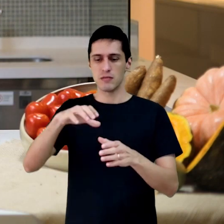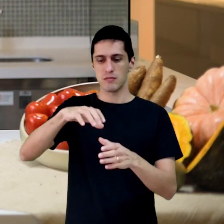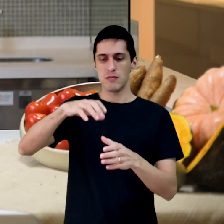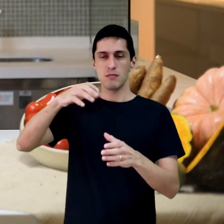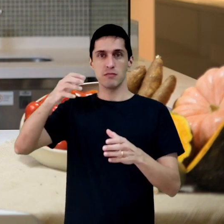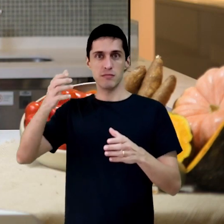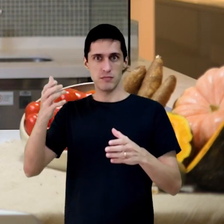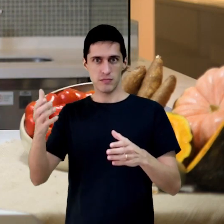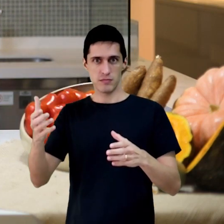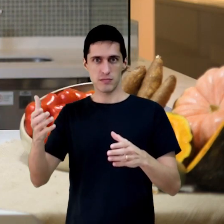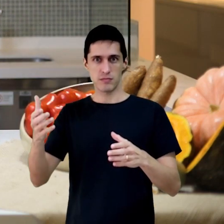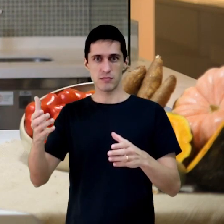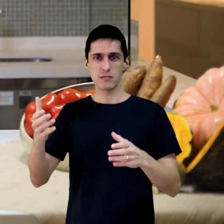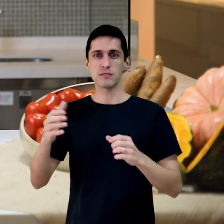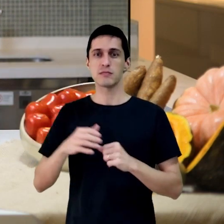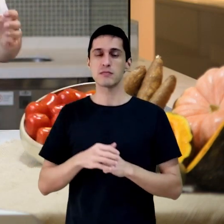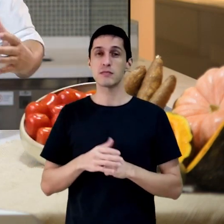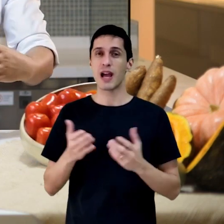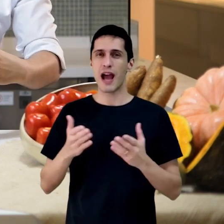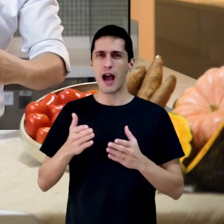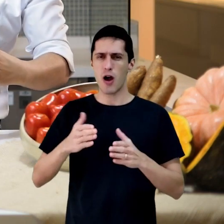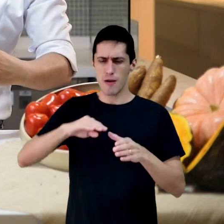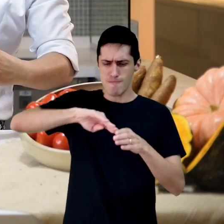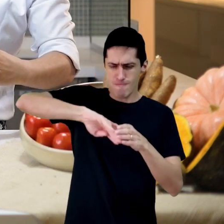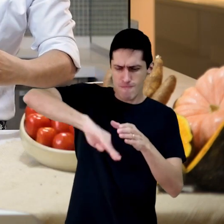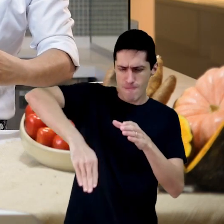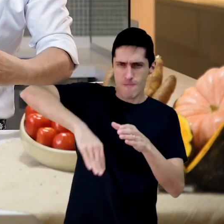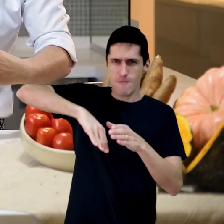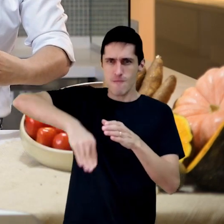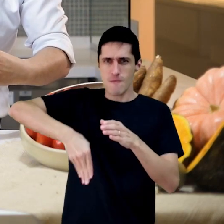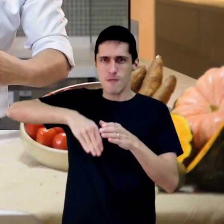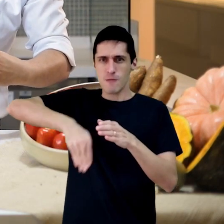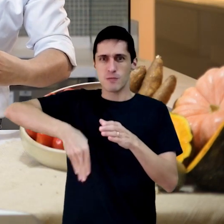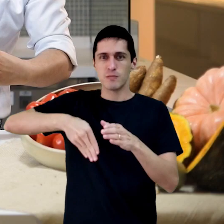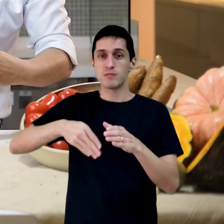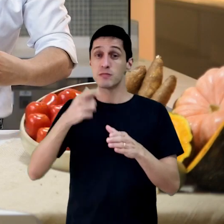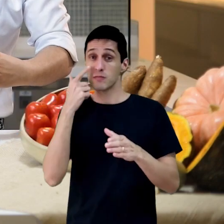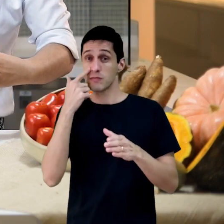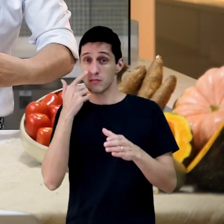aqui o liquidificador e aí aqui com o pão duro aqui, ó, a gente vai fazer isso aqui, ó.